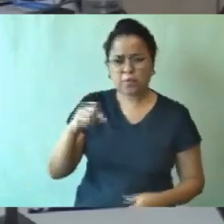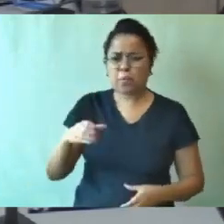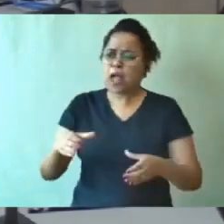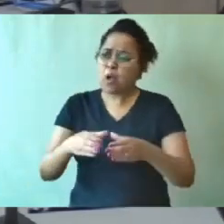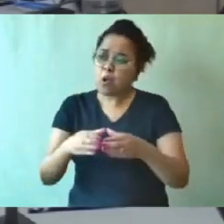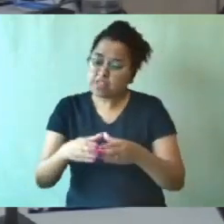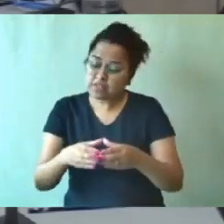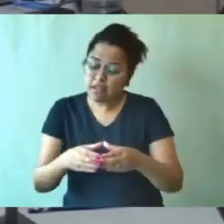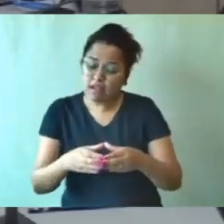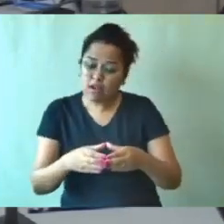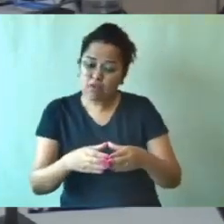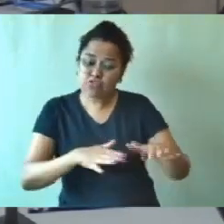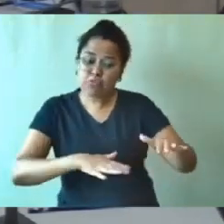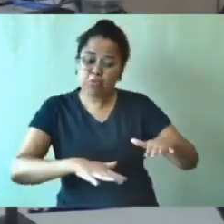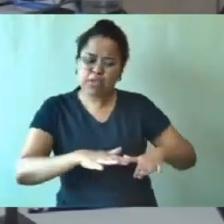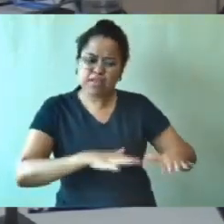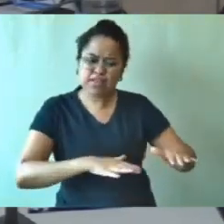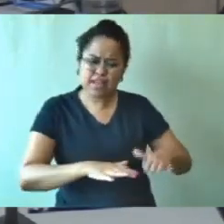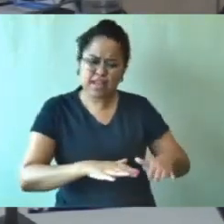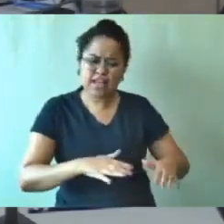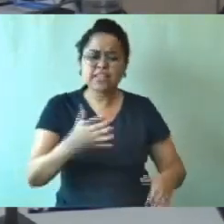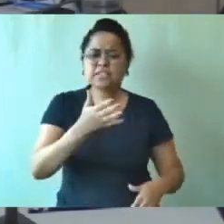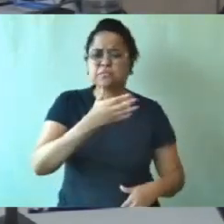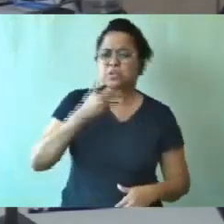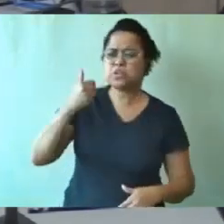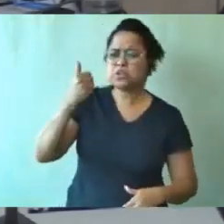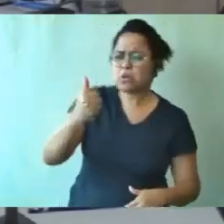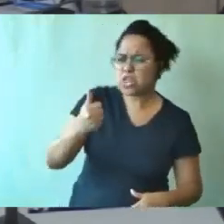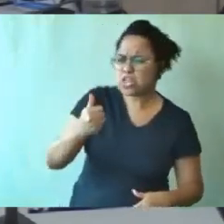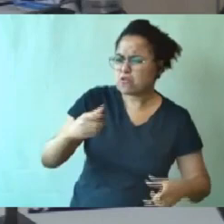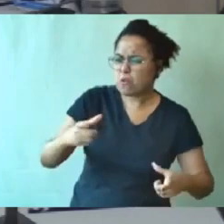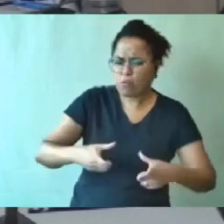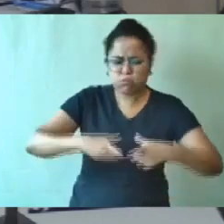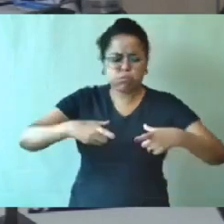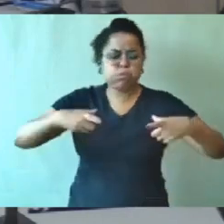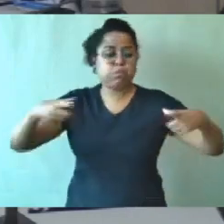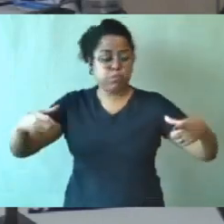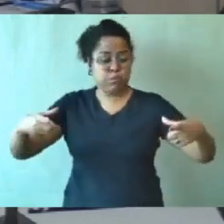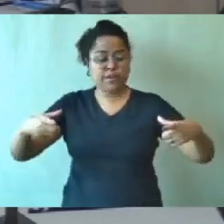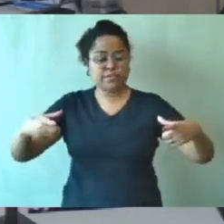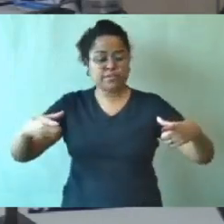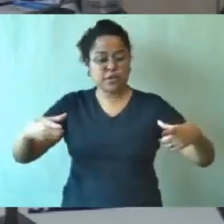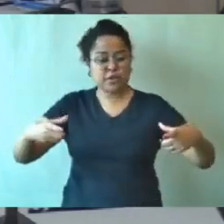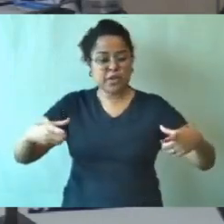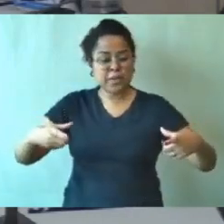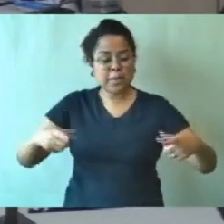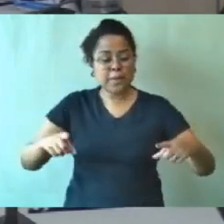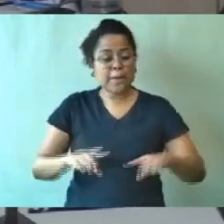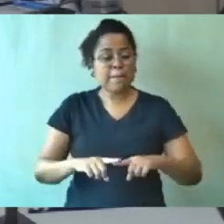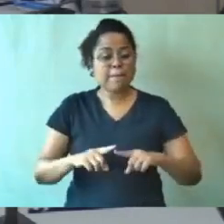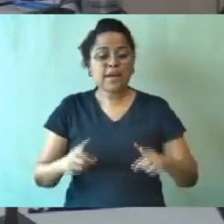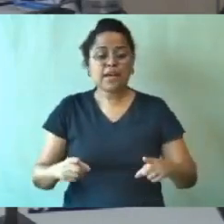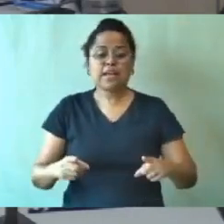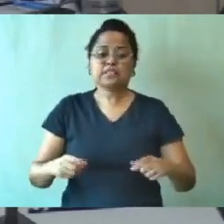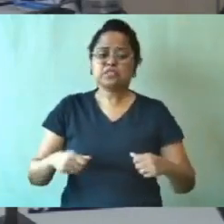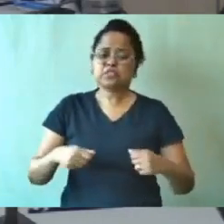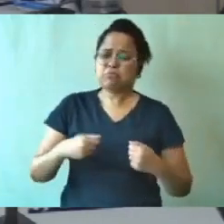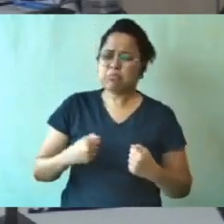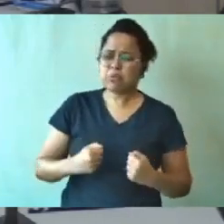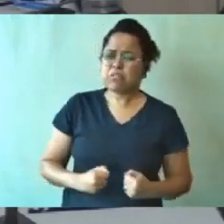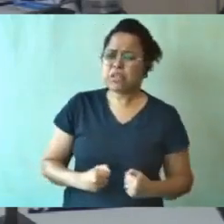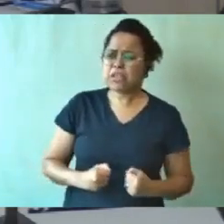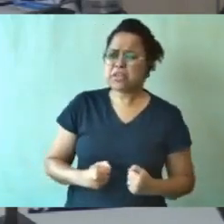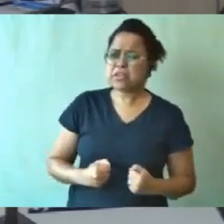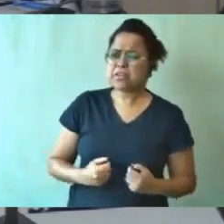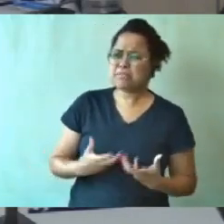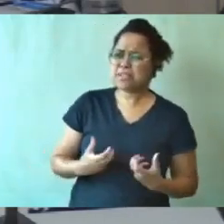das melhorias do transporte público, como que cresceu, como que melhorou. O que nós não podemos aceitar é que uma pessoa que tem ali